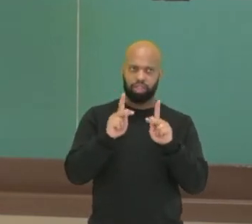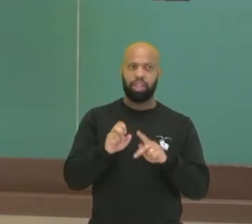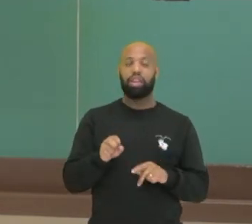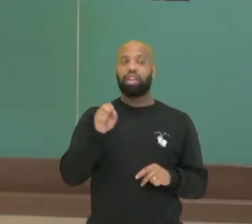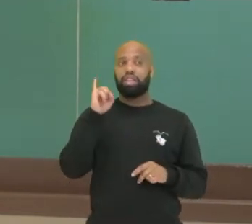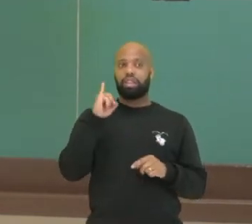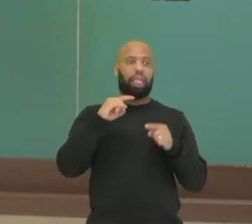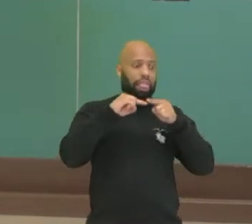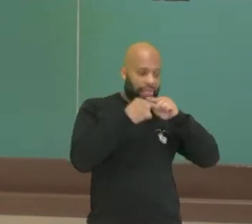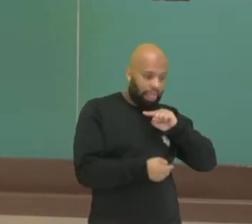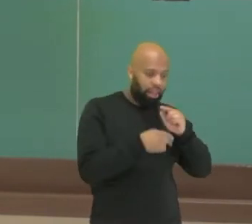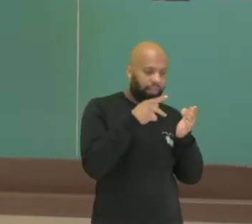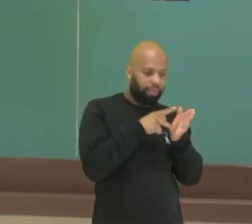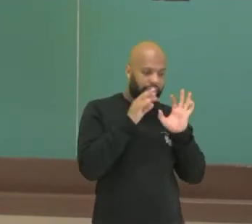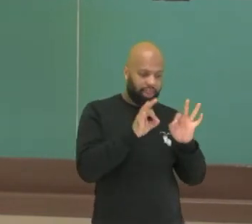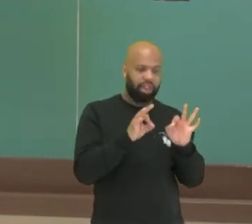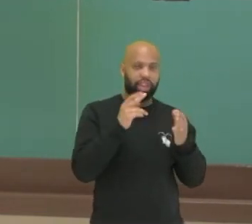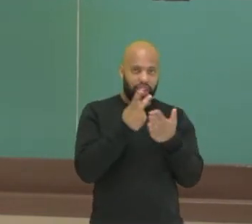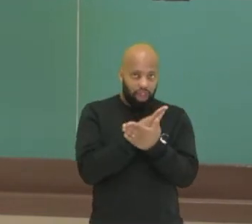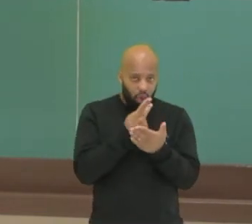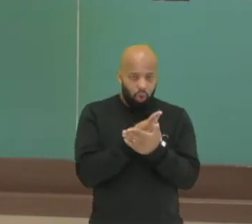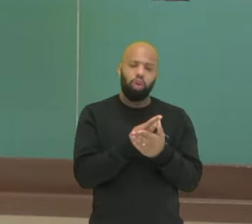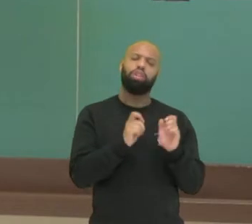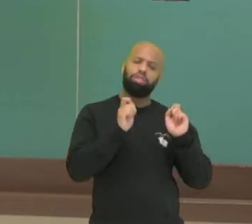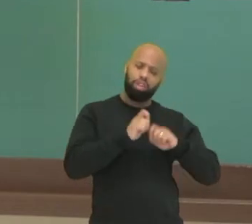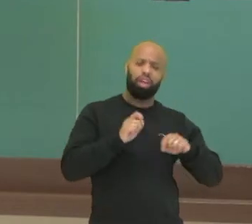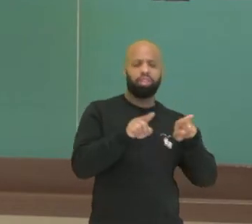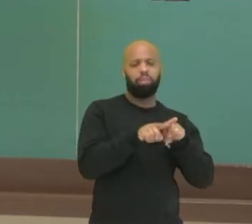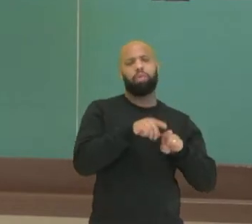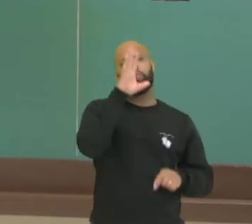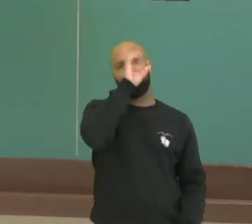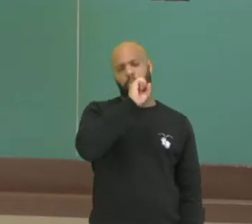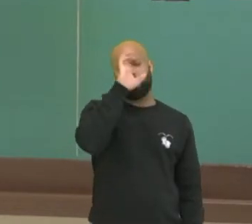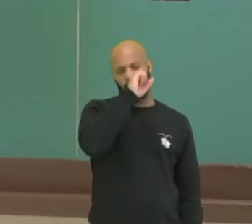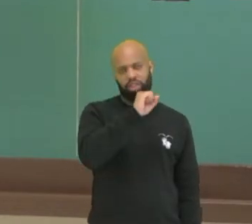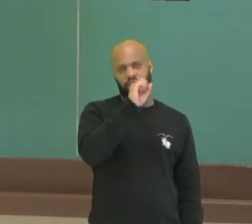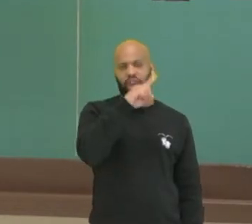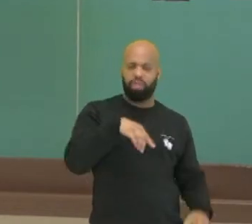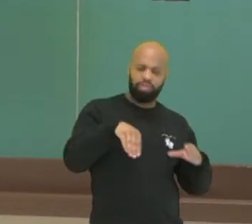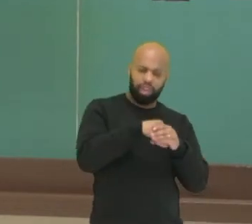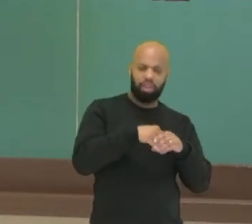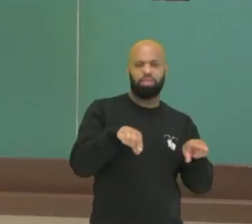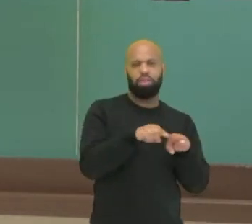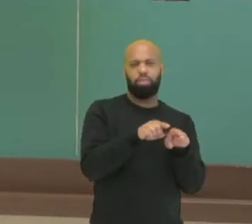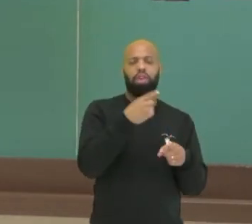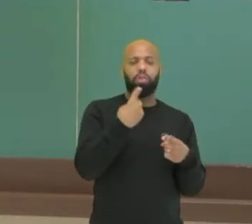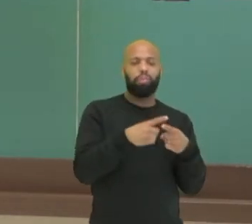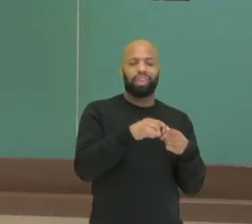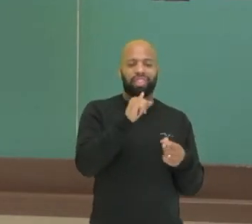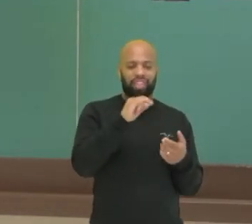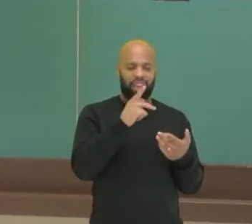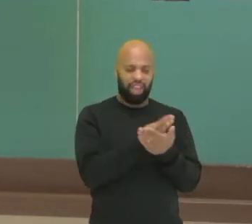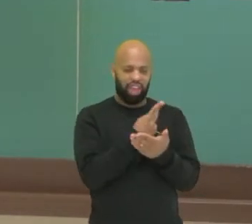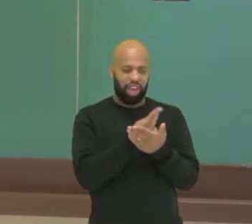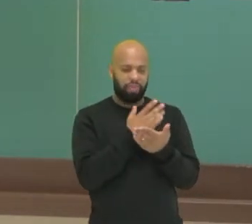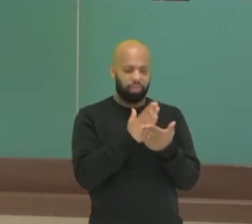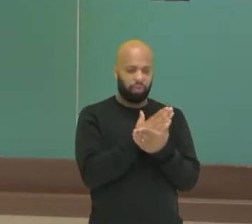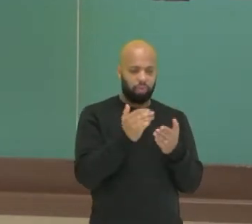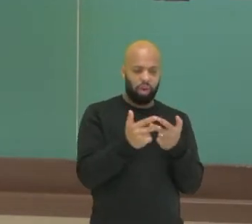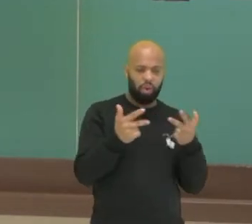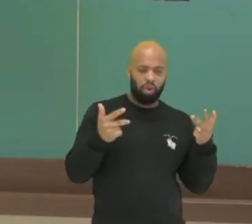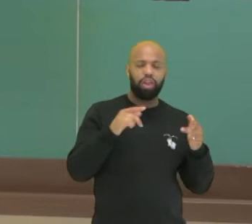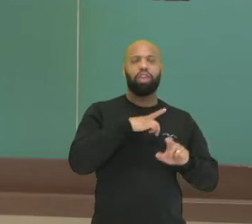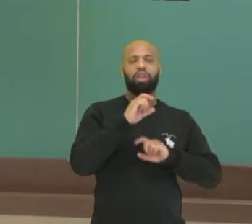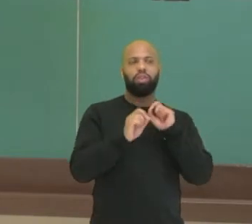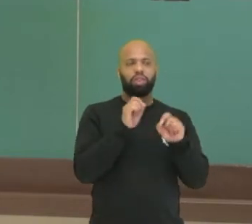não acertaram, o erro ele faz parte do nosso processo de aprendizado. Cada vez que nós erramos alguma coisa, a gente